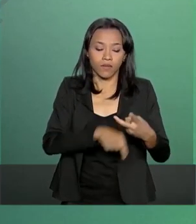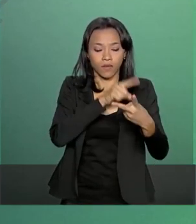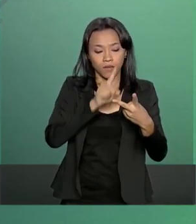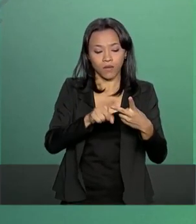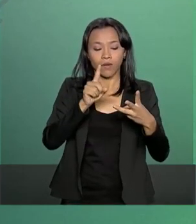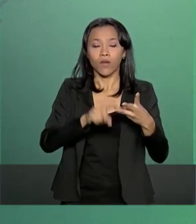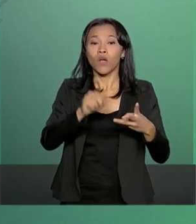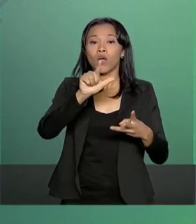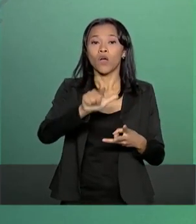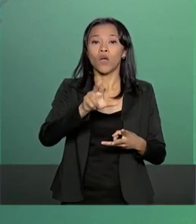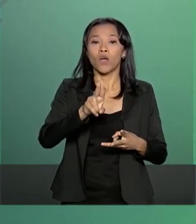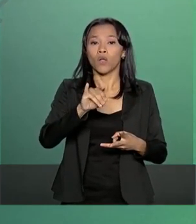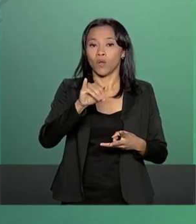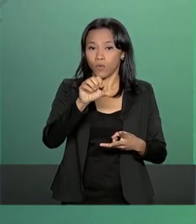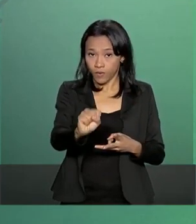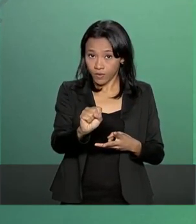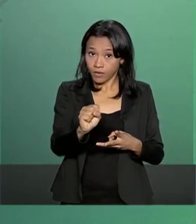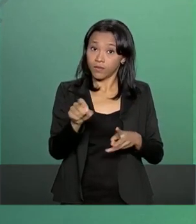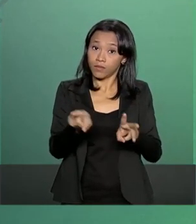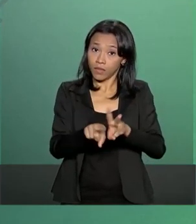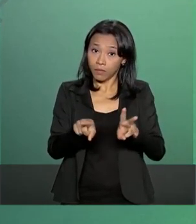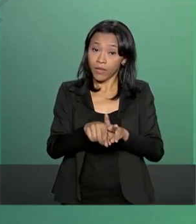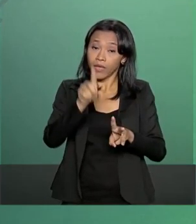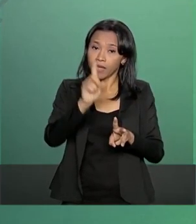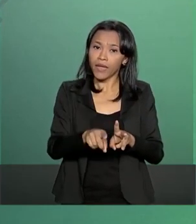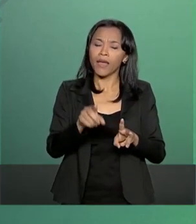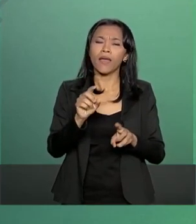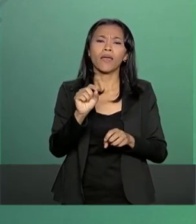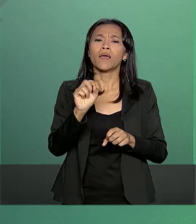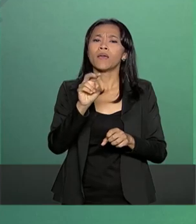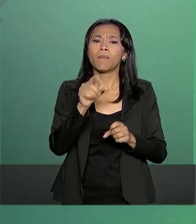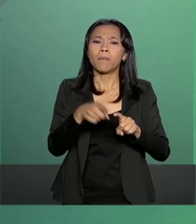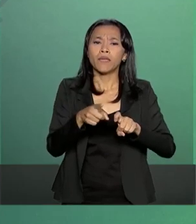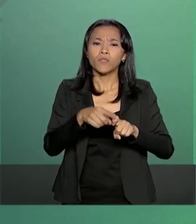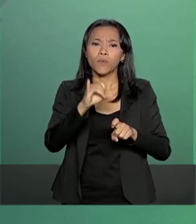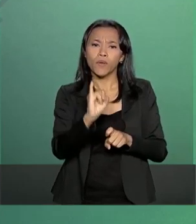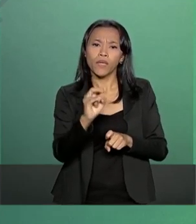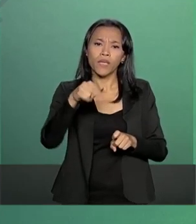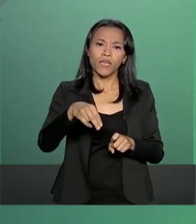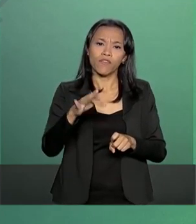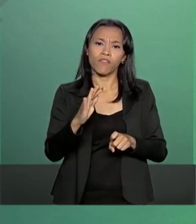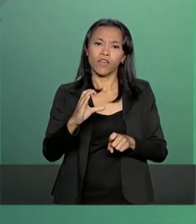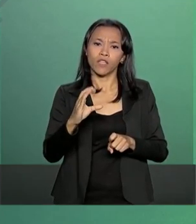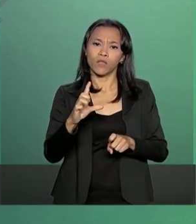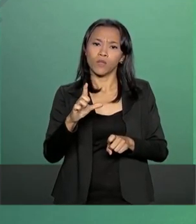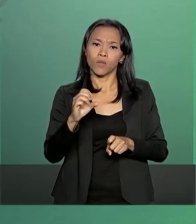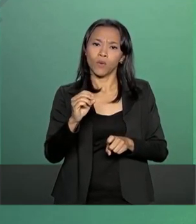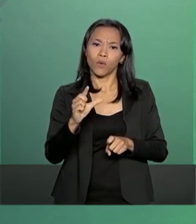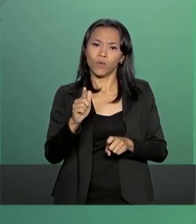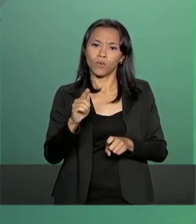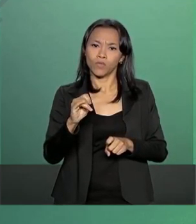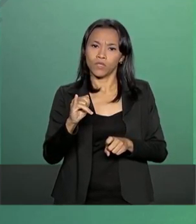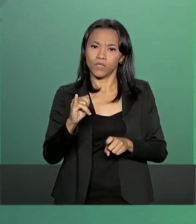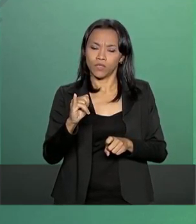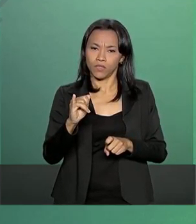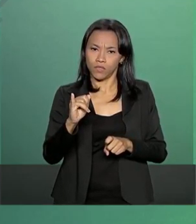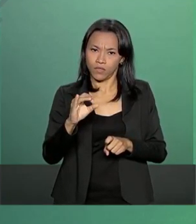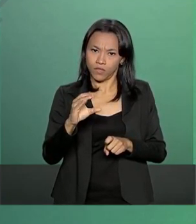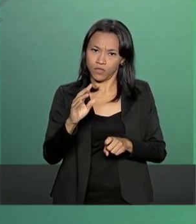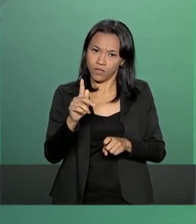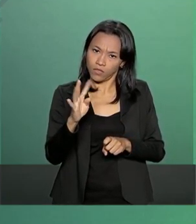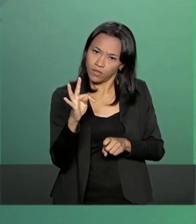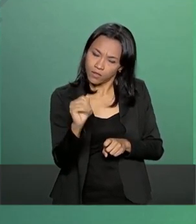Luiz Fernando Aranha, infectologista, doutora Carmen Silvia